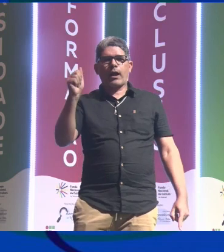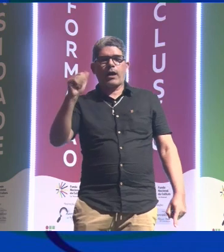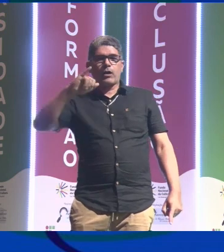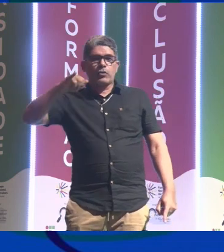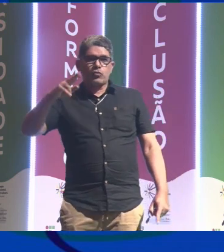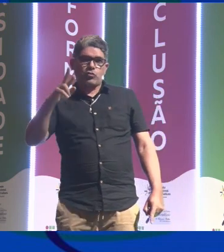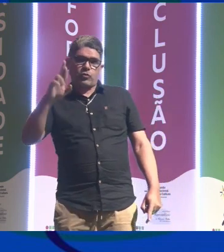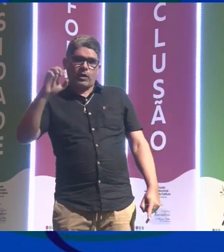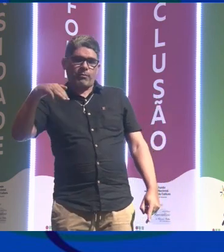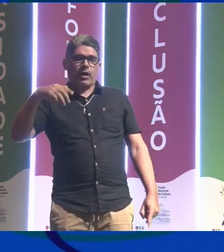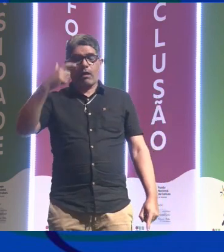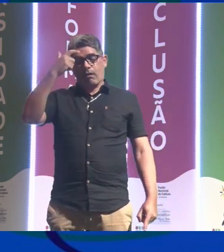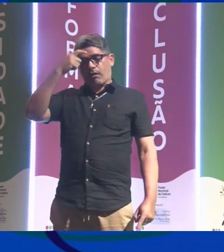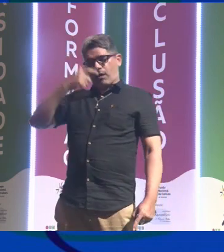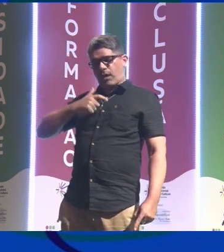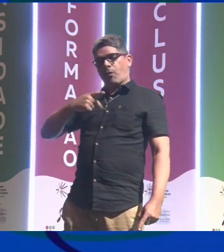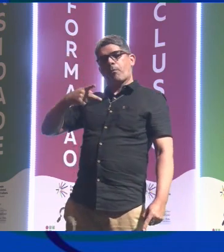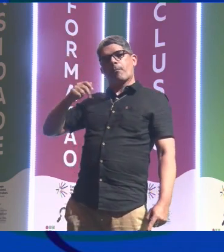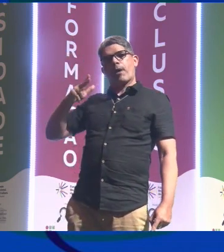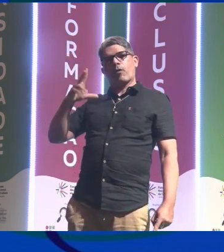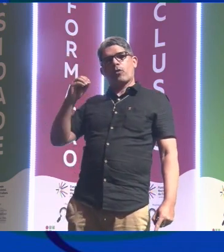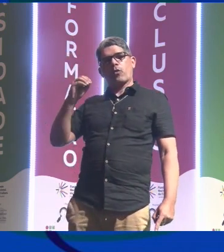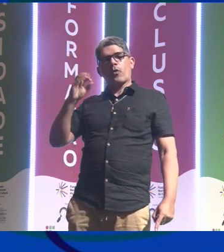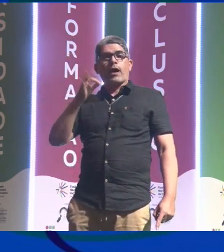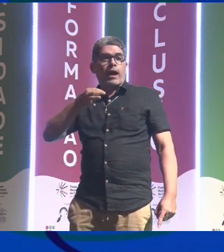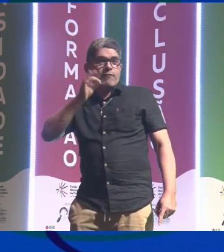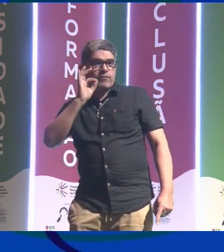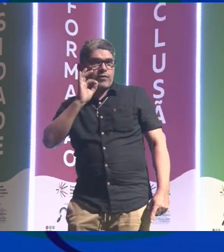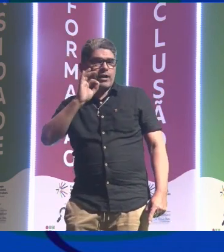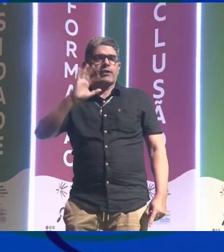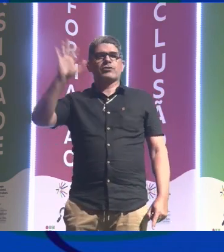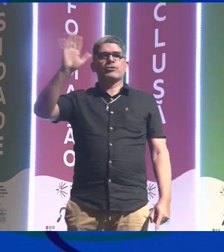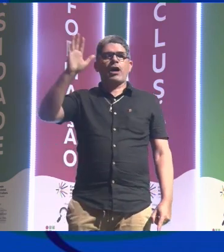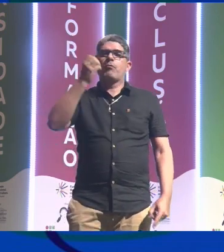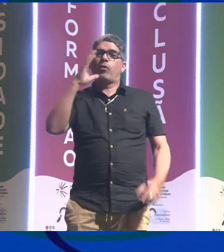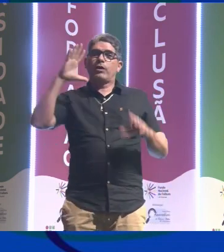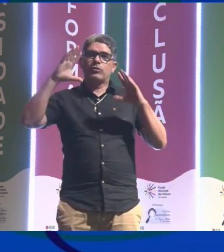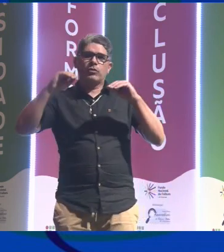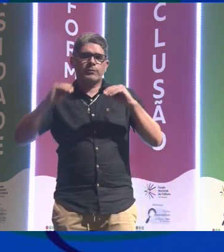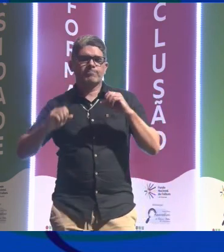eu, Paulo Café. Até a próxima, pessoal. Boa noite.